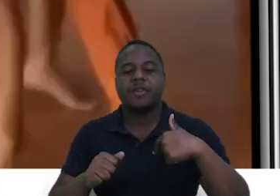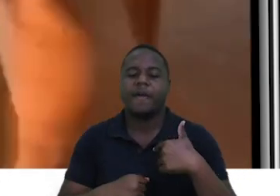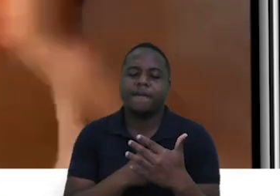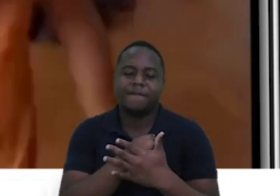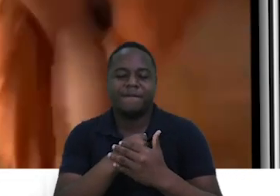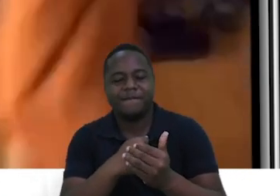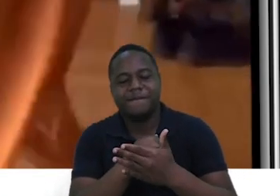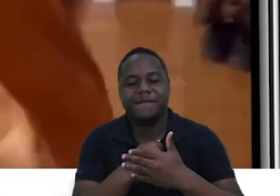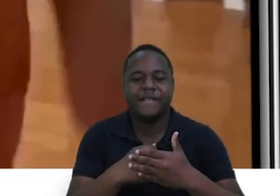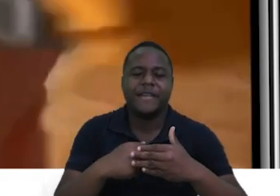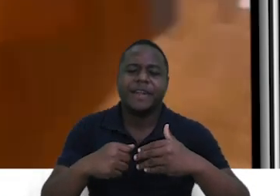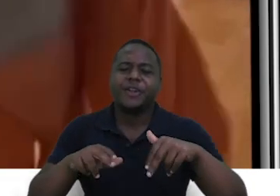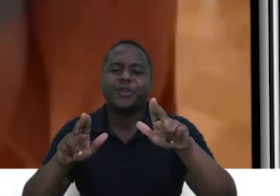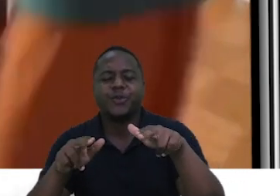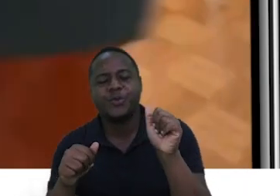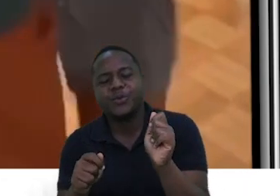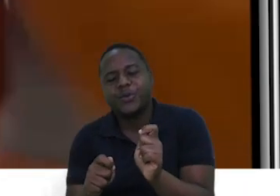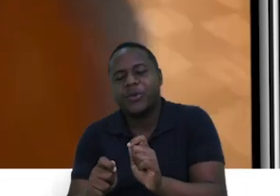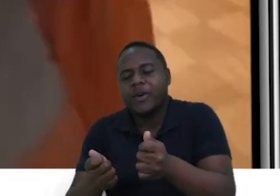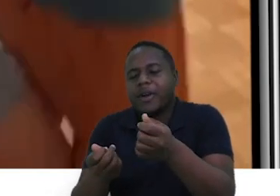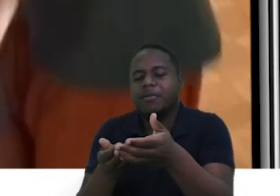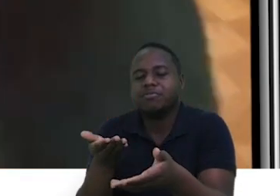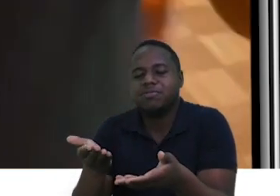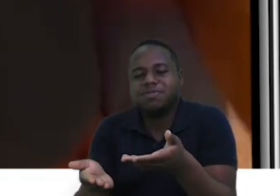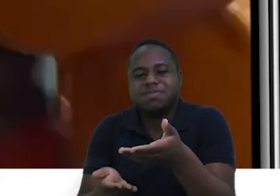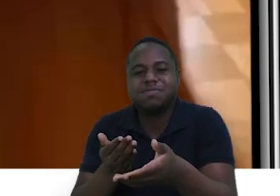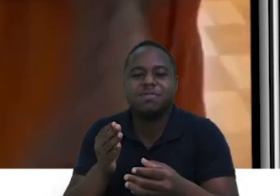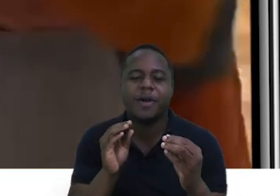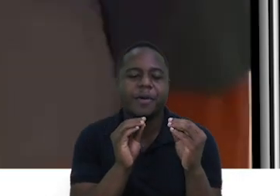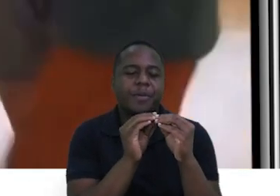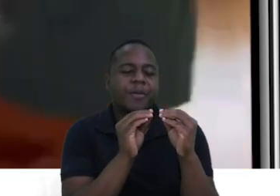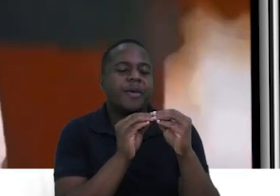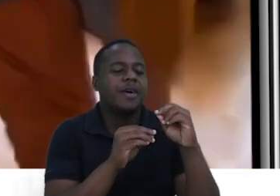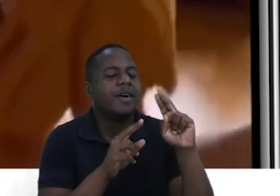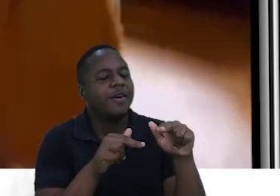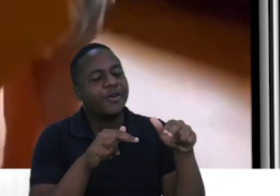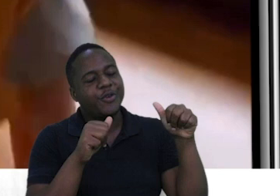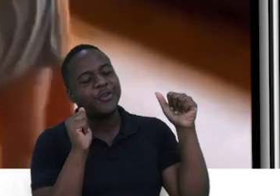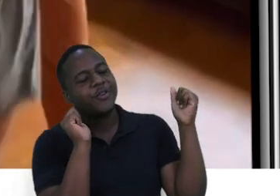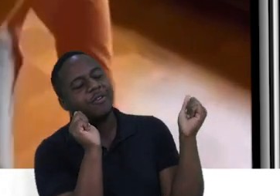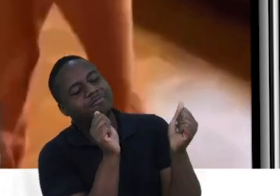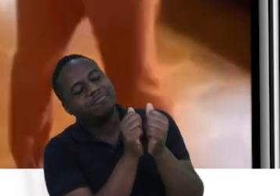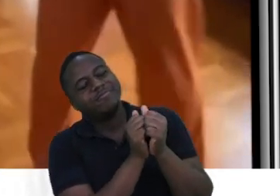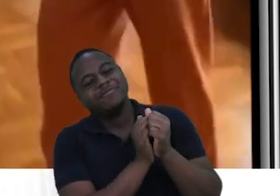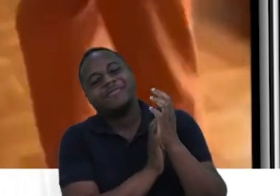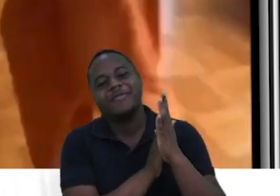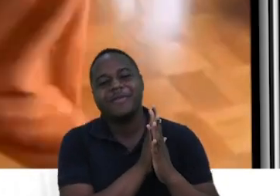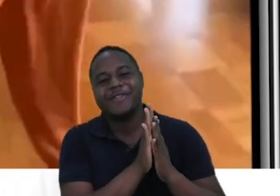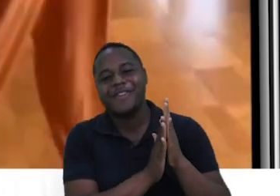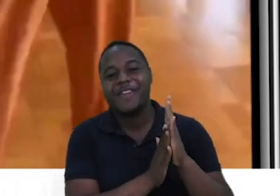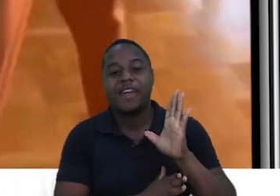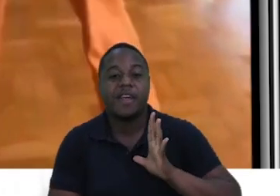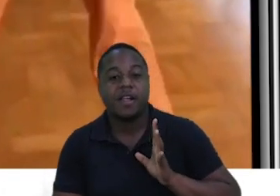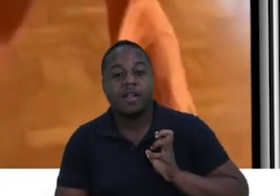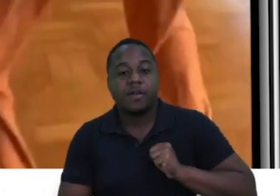que nunca fiz, beijos que nunca te dei.